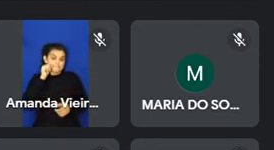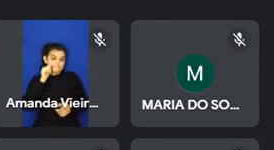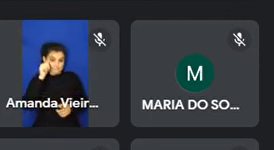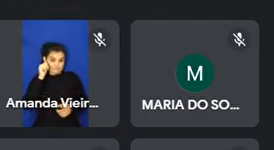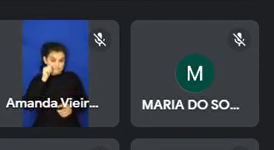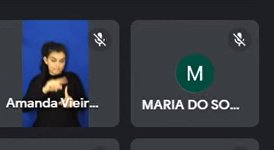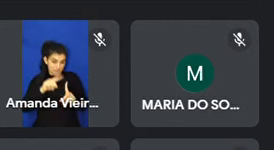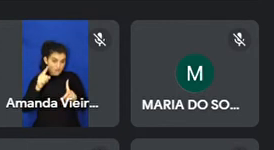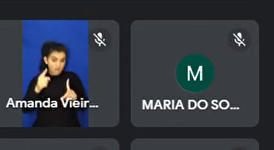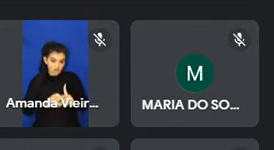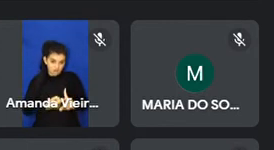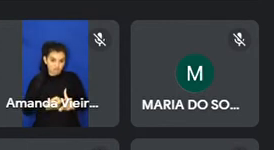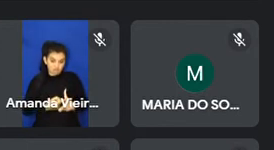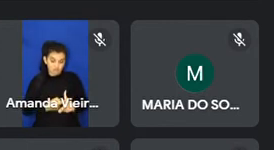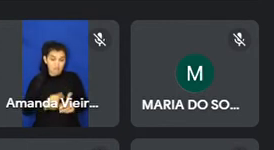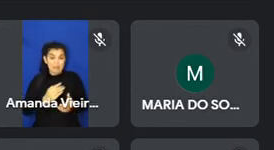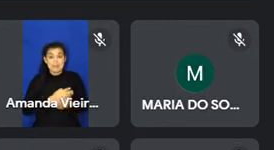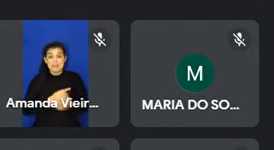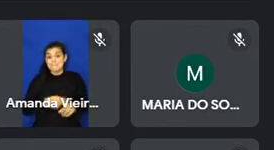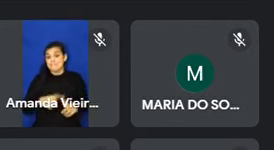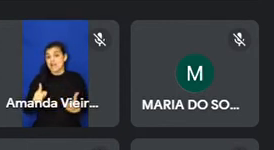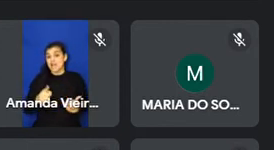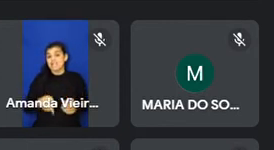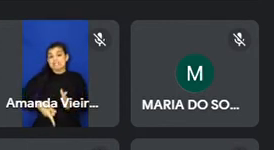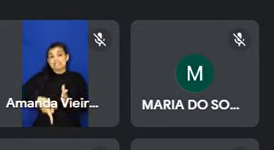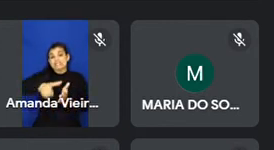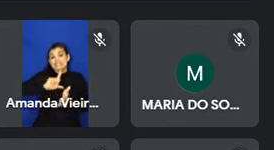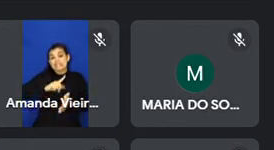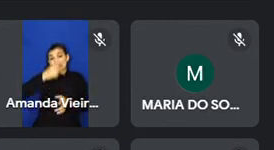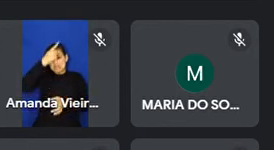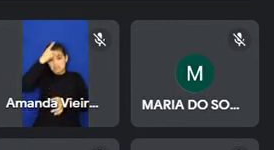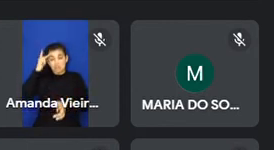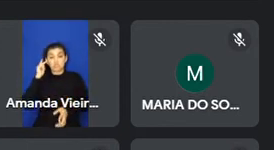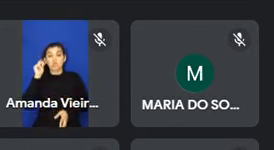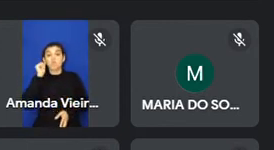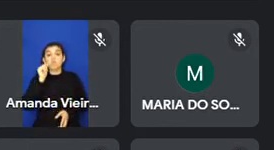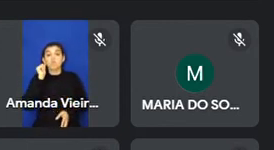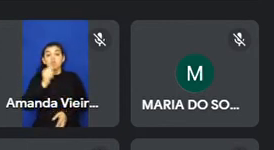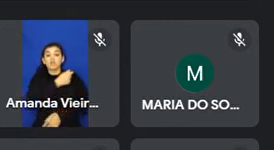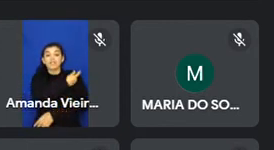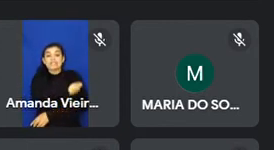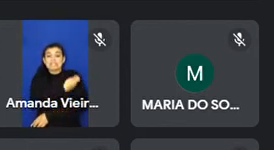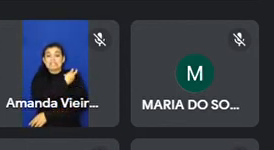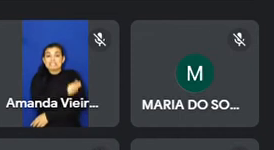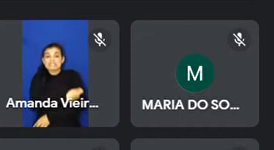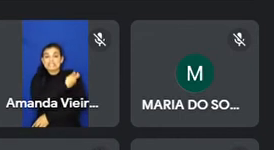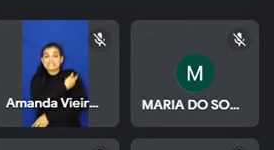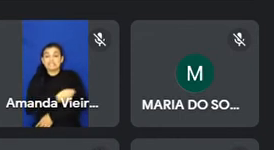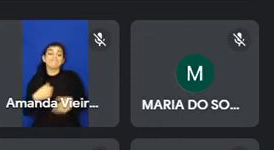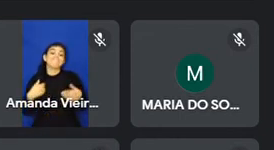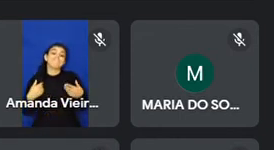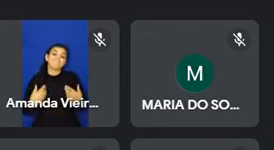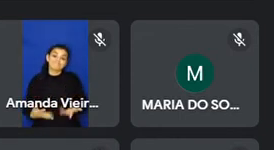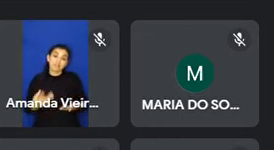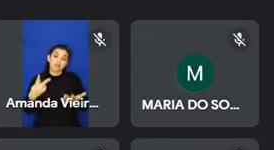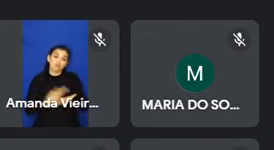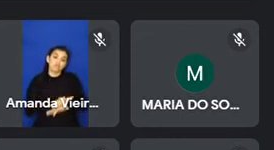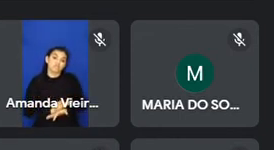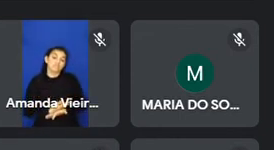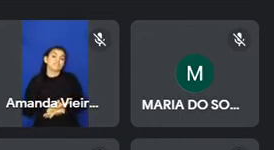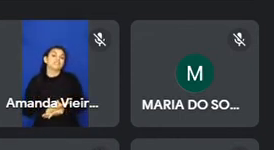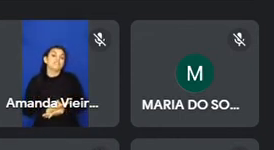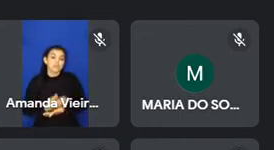se aplicou? Se aplicou. Imagina quantas pessoas foram submetidas a esse risco,